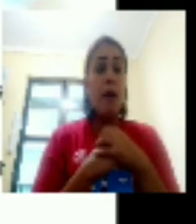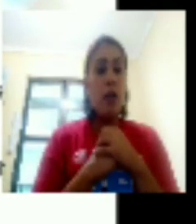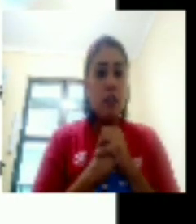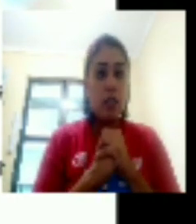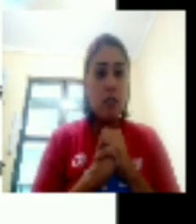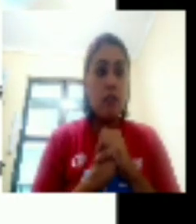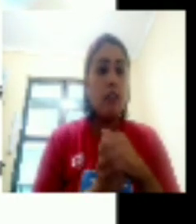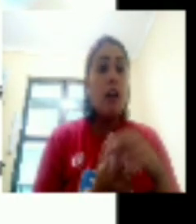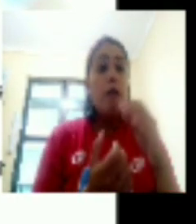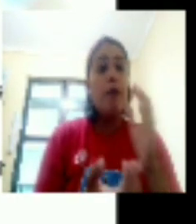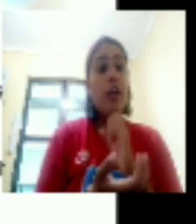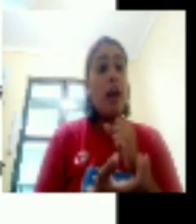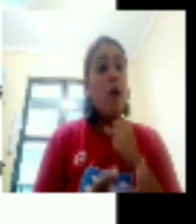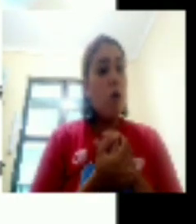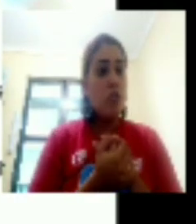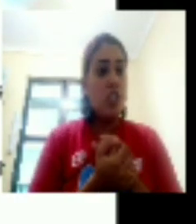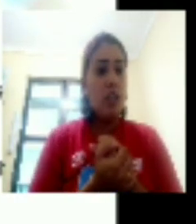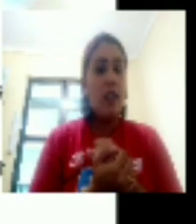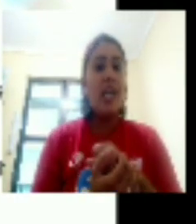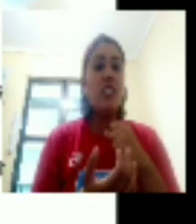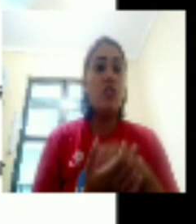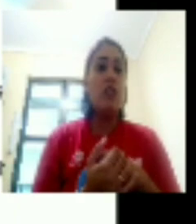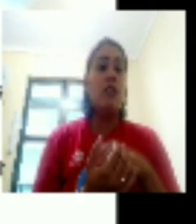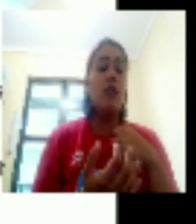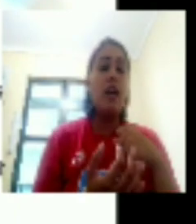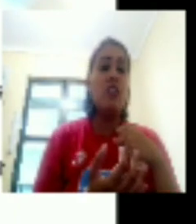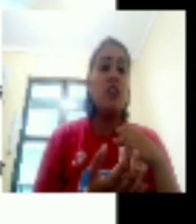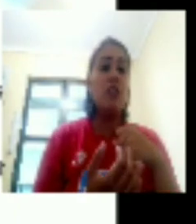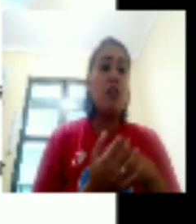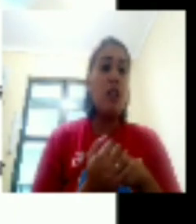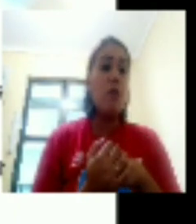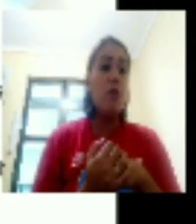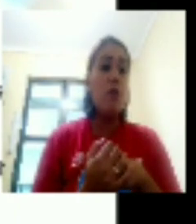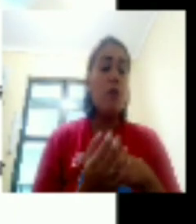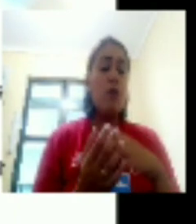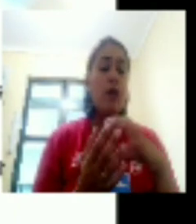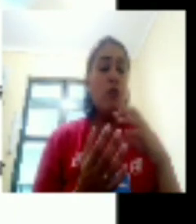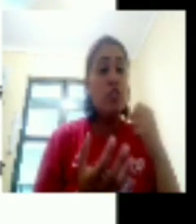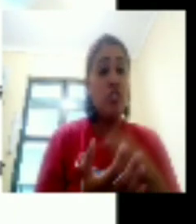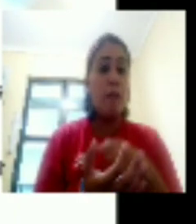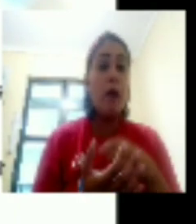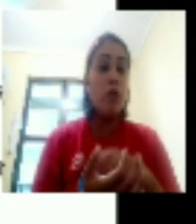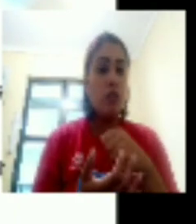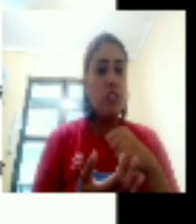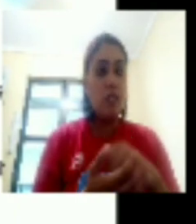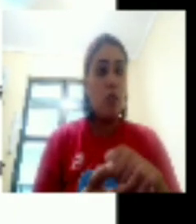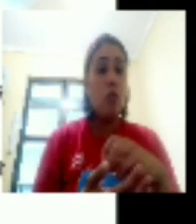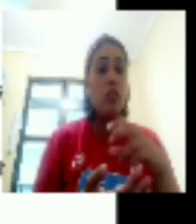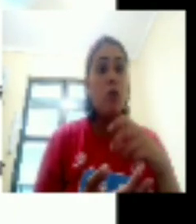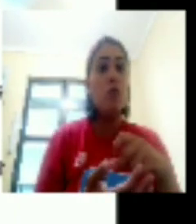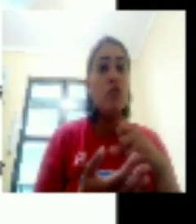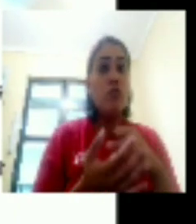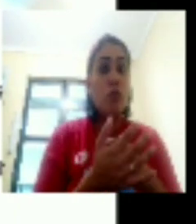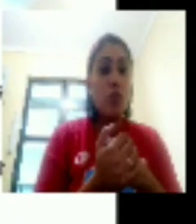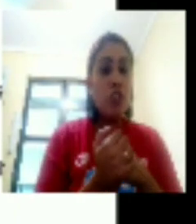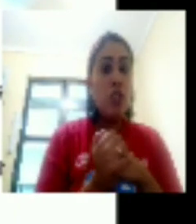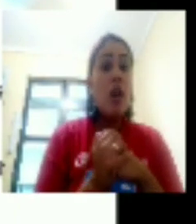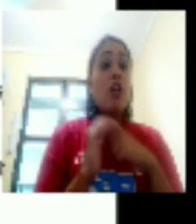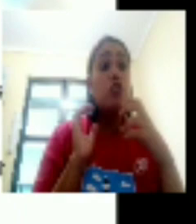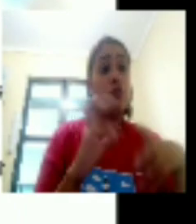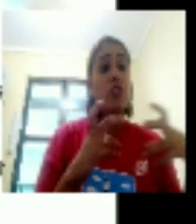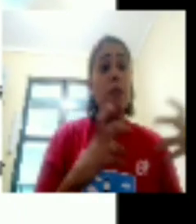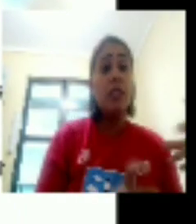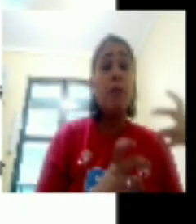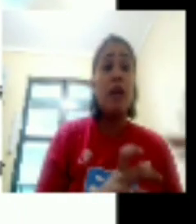foi bem importante, porque hoje a gente tem o Sistema Único de Saúde, o